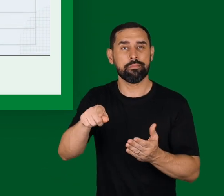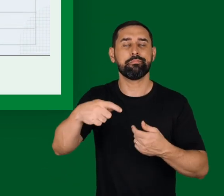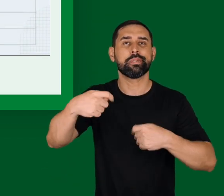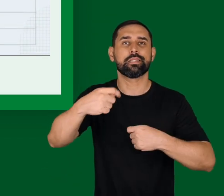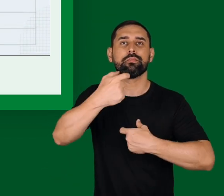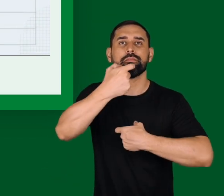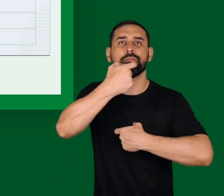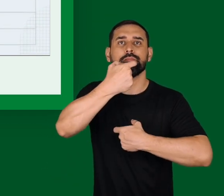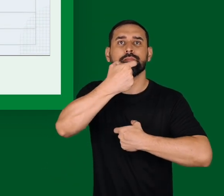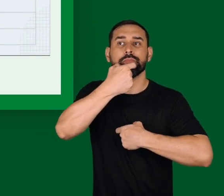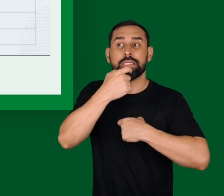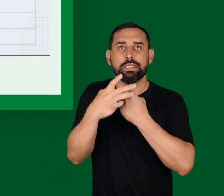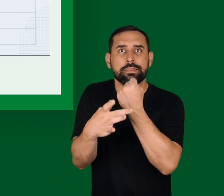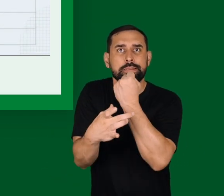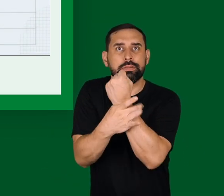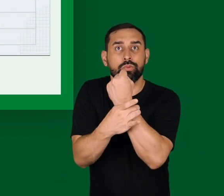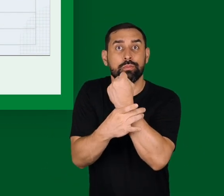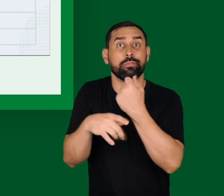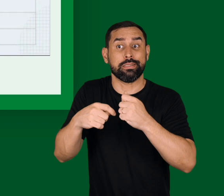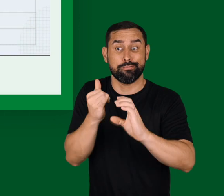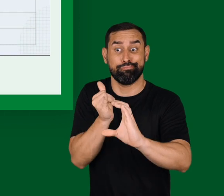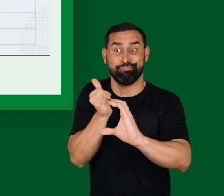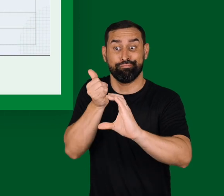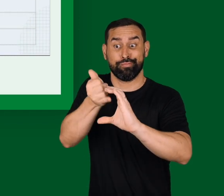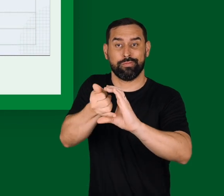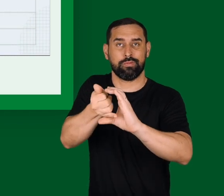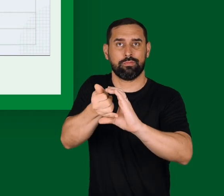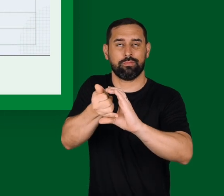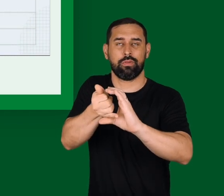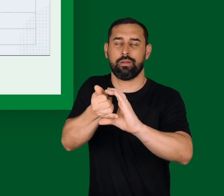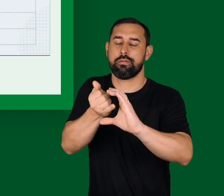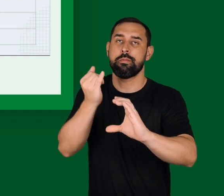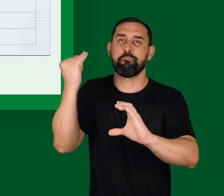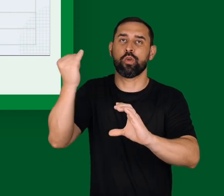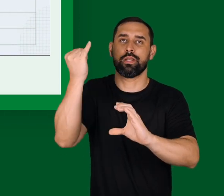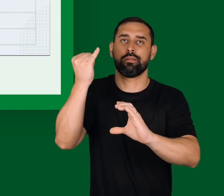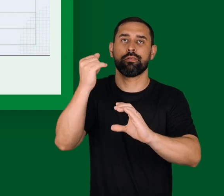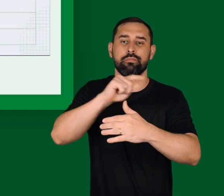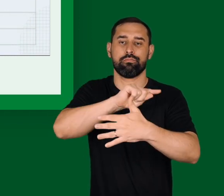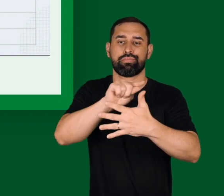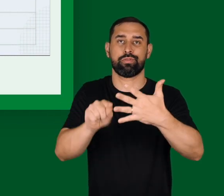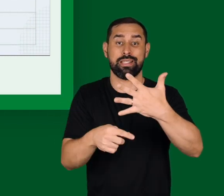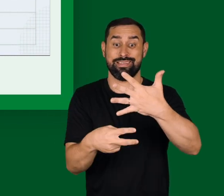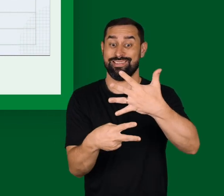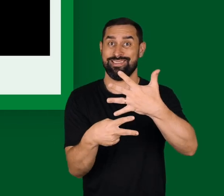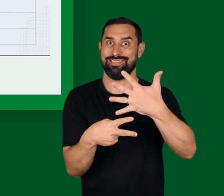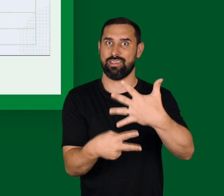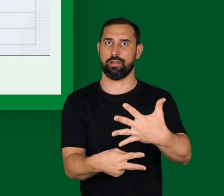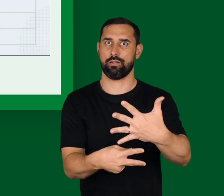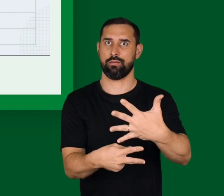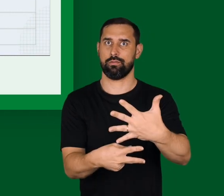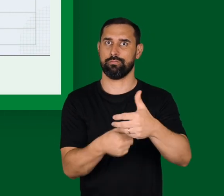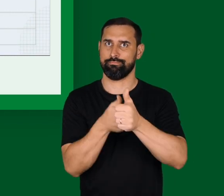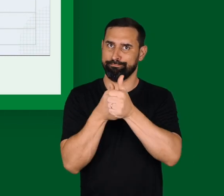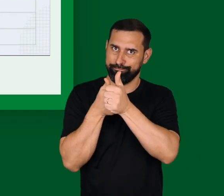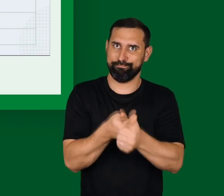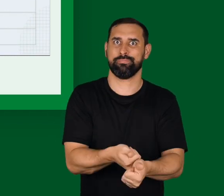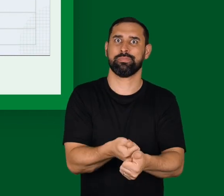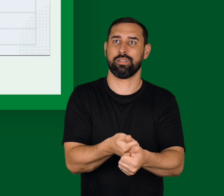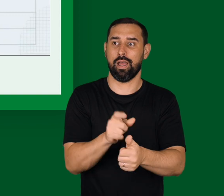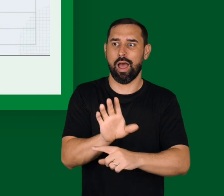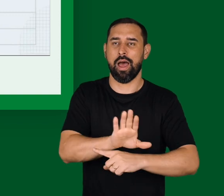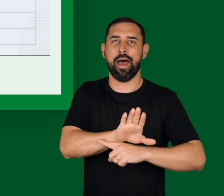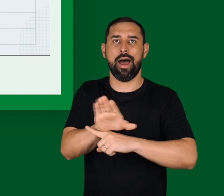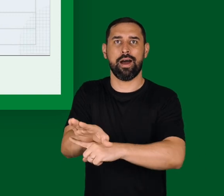no momento que a gente vai partir para a necessidade de uma via aérea segura como intubação, a gente tem que seguir os